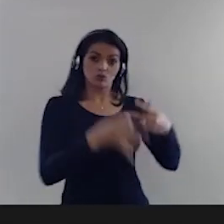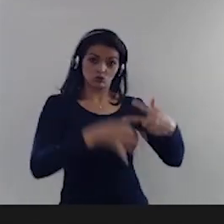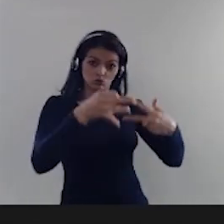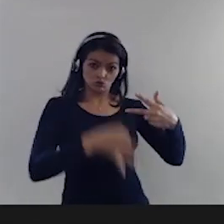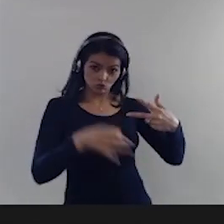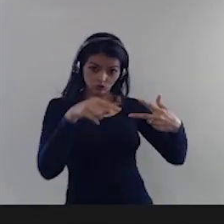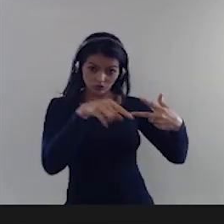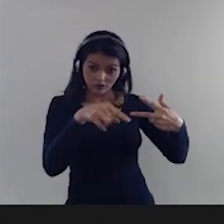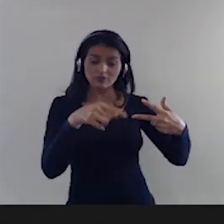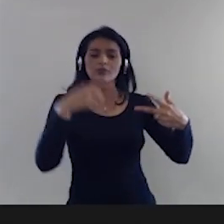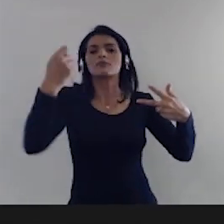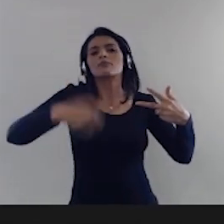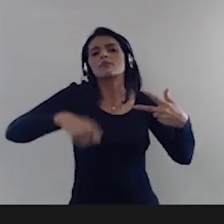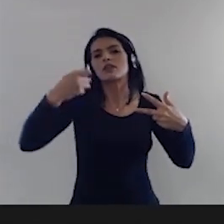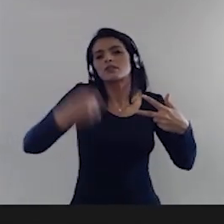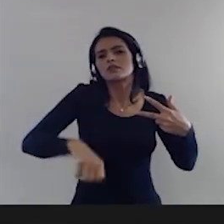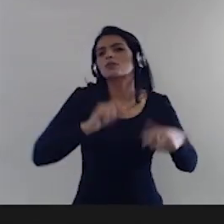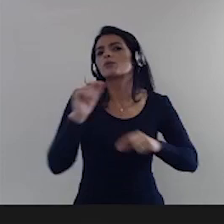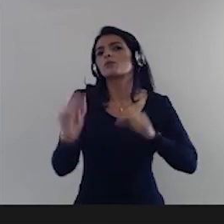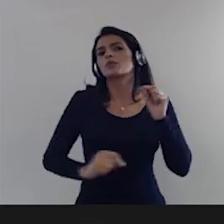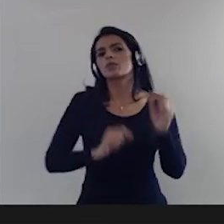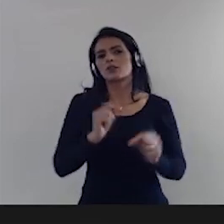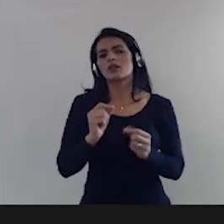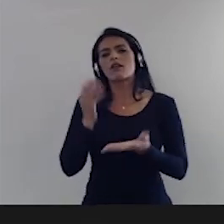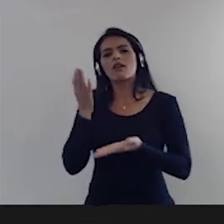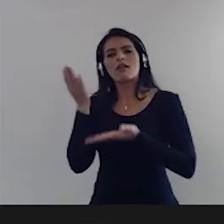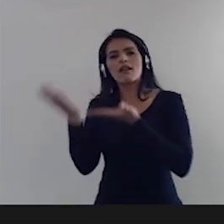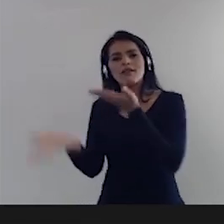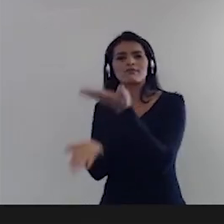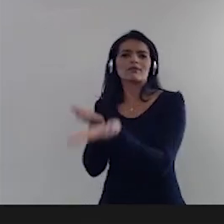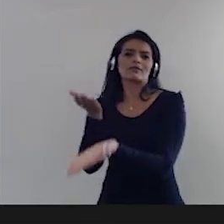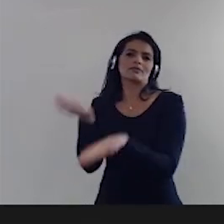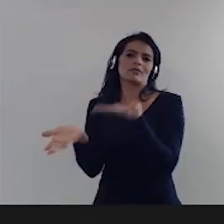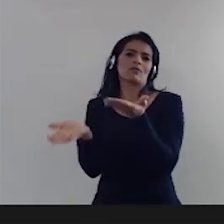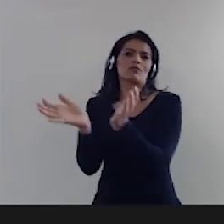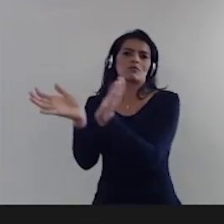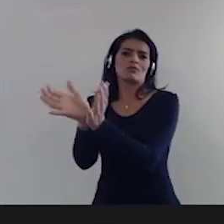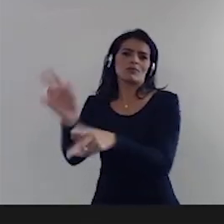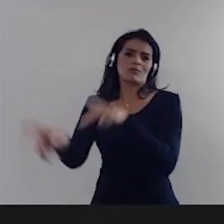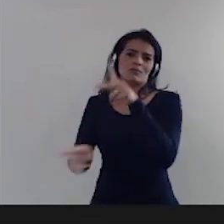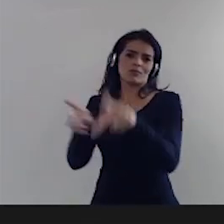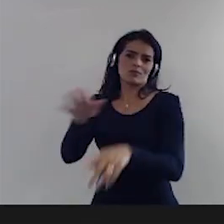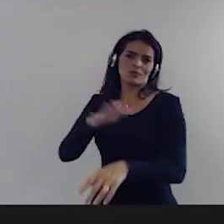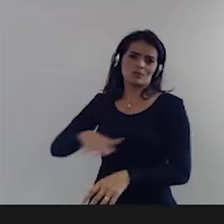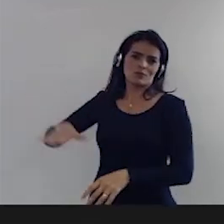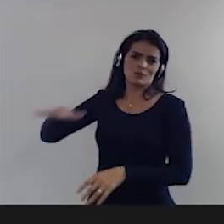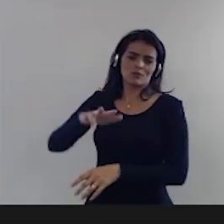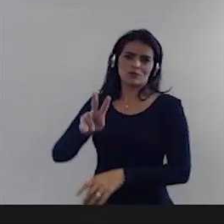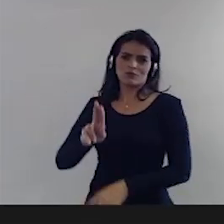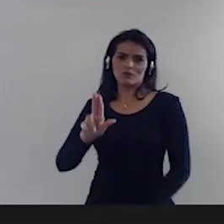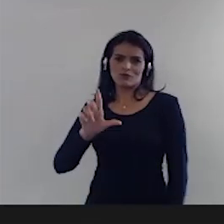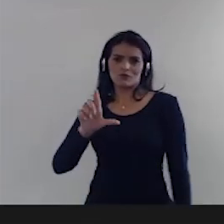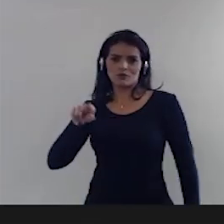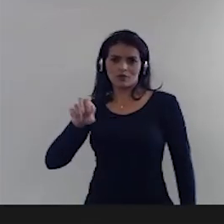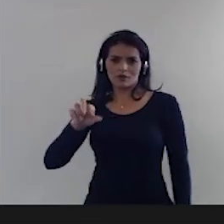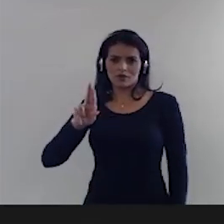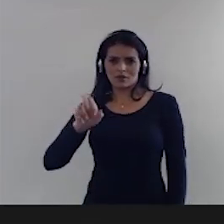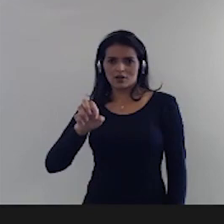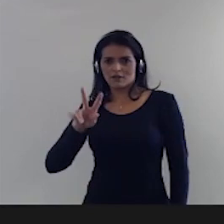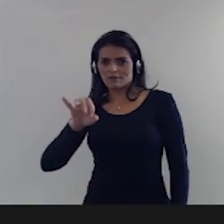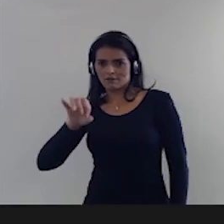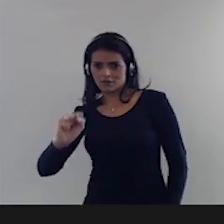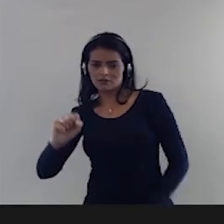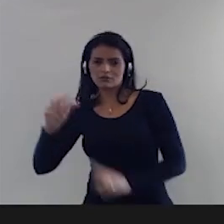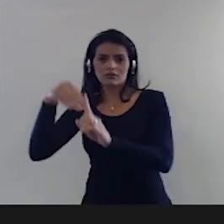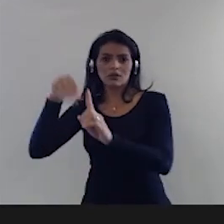o sistema de justiça como um todo, passe a dar uma atenção a essa população, sem a qual, dentro da minha concepção, nós não